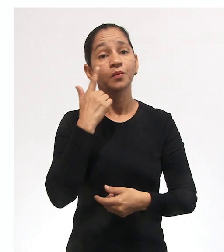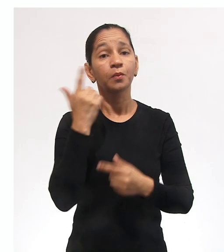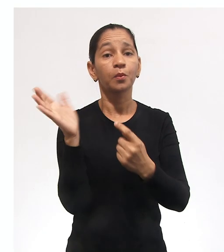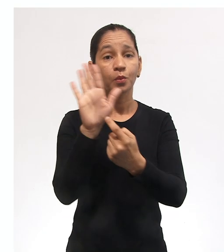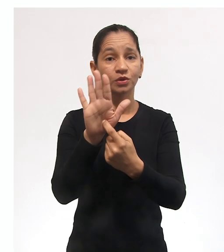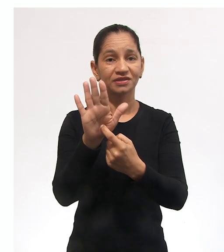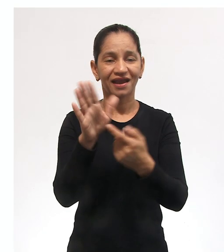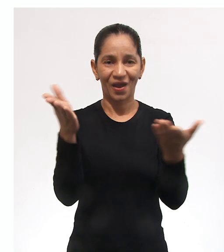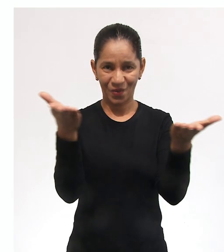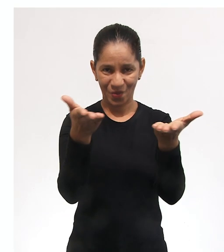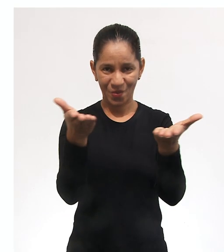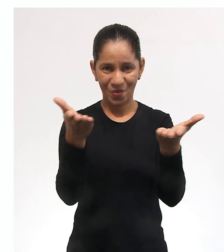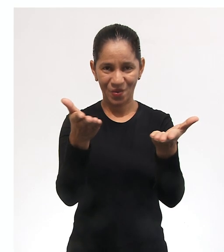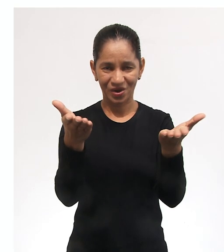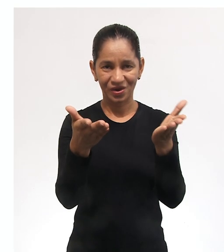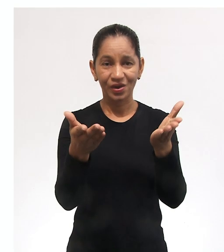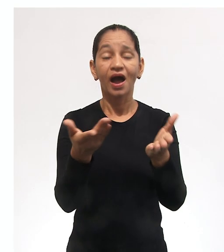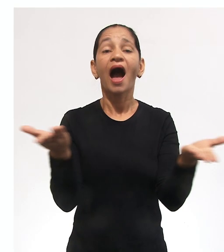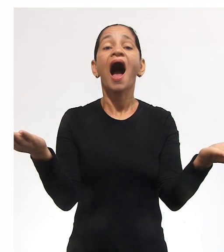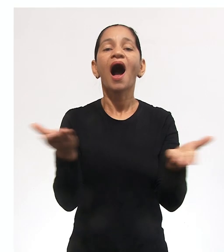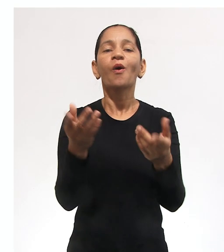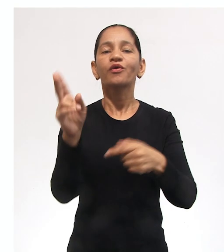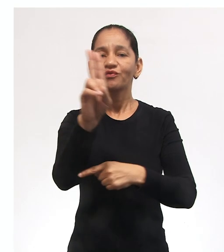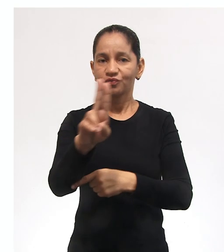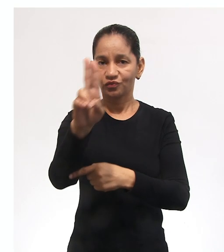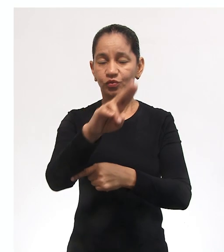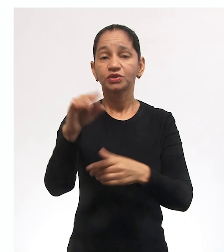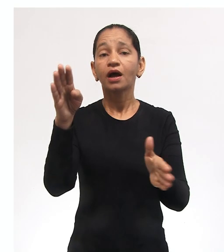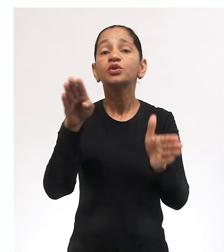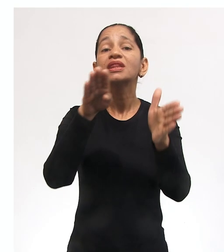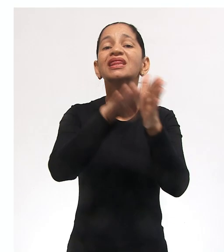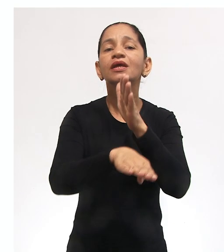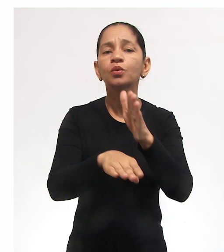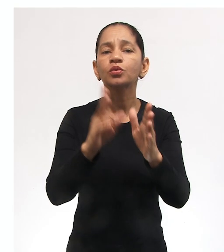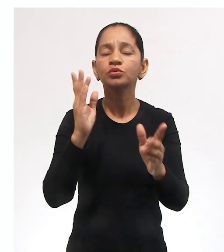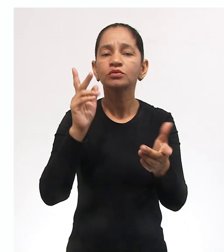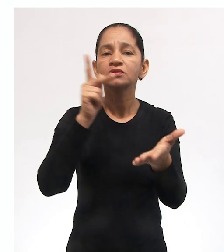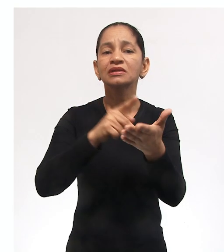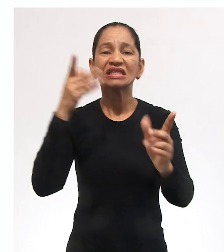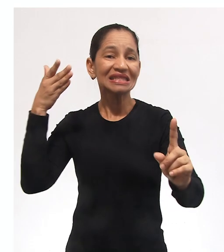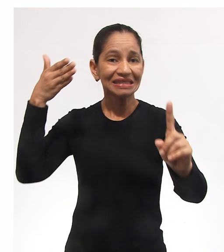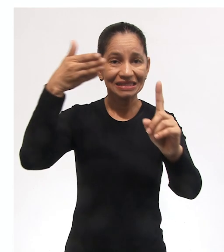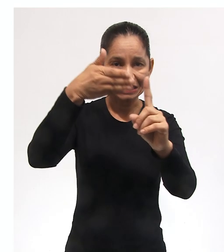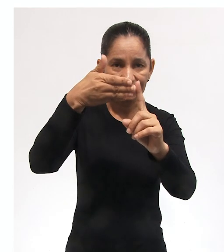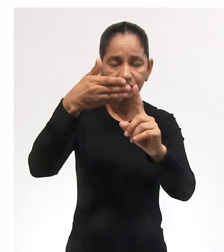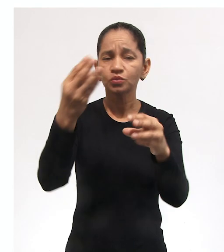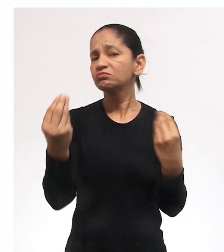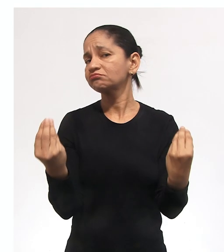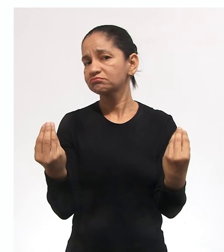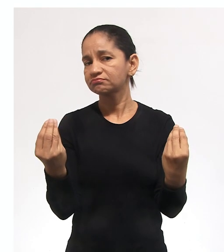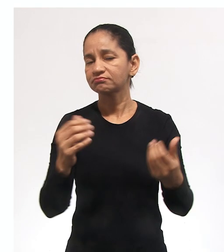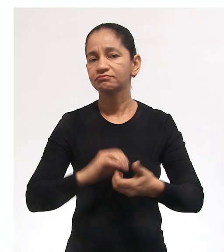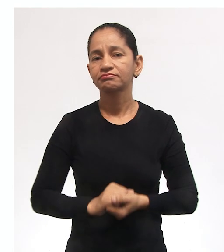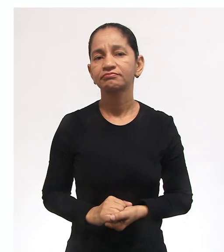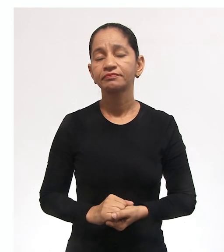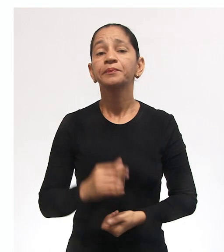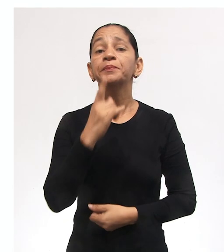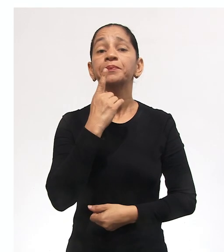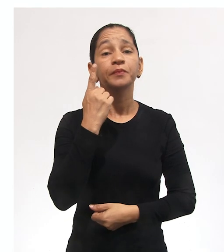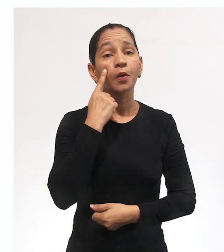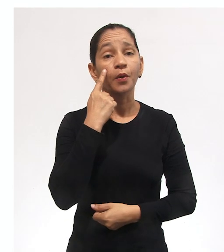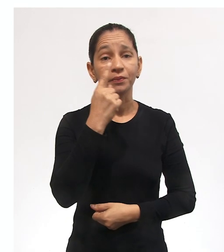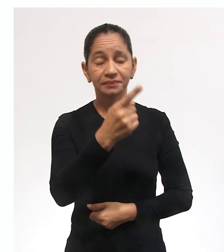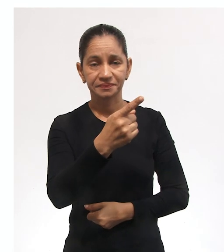A gente tem aqui o fator de desconto. Como é que a gente calcula o fator de desconto? Sempre que a gente